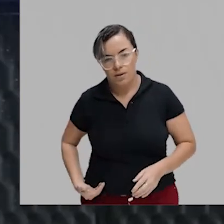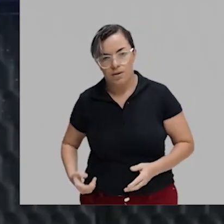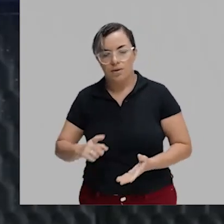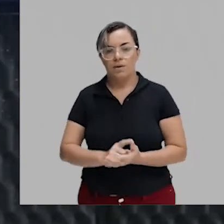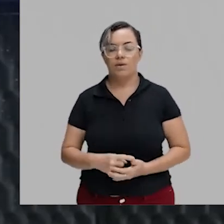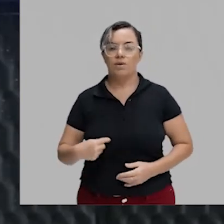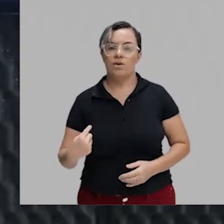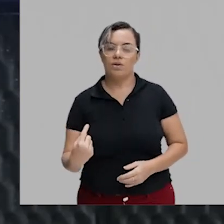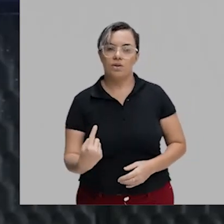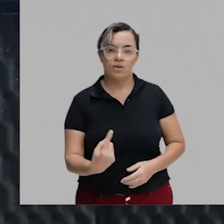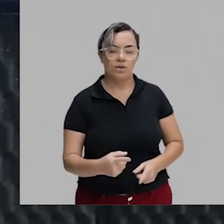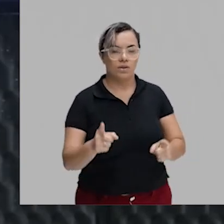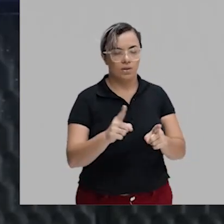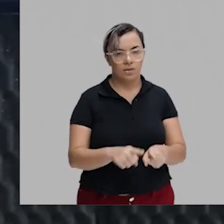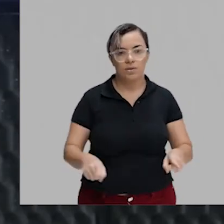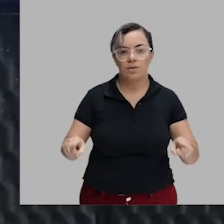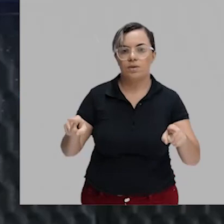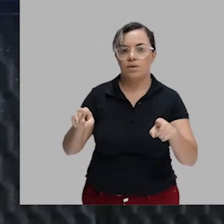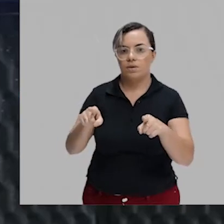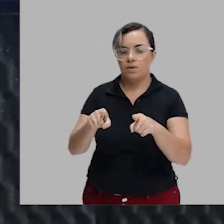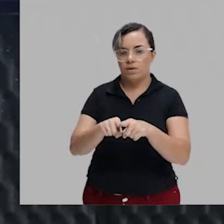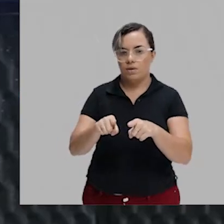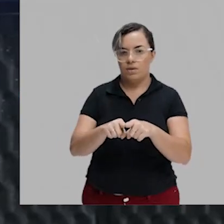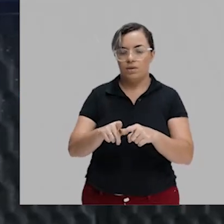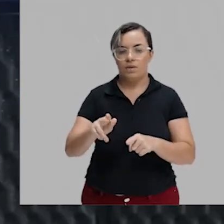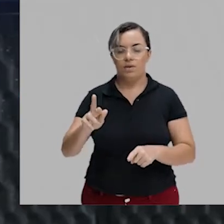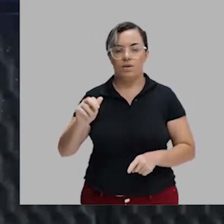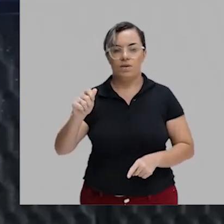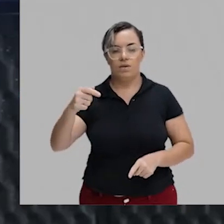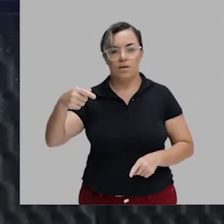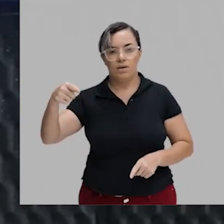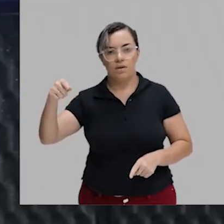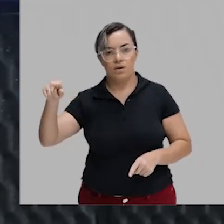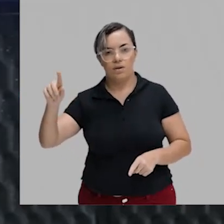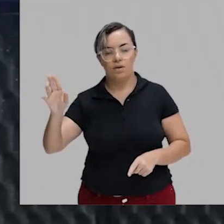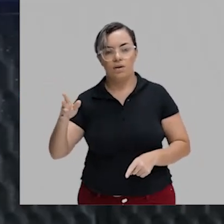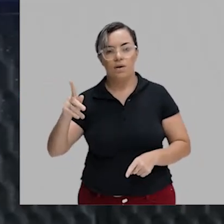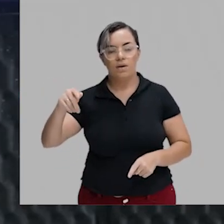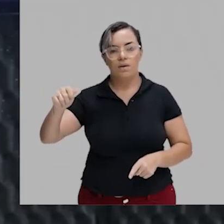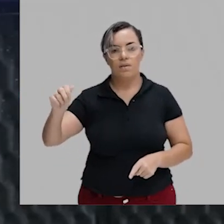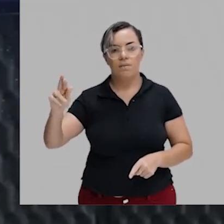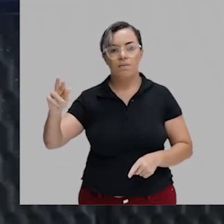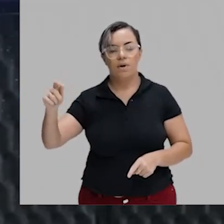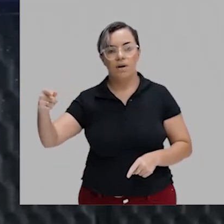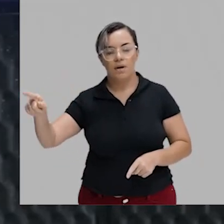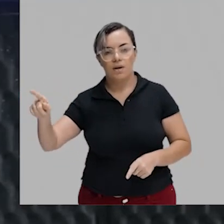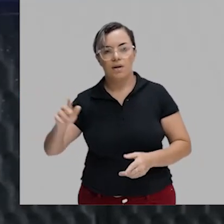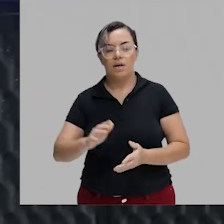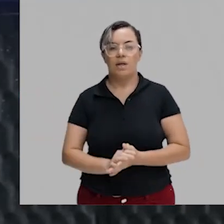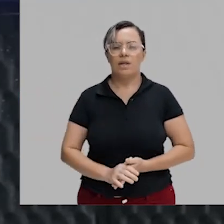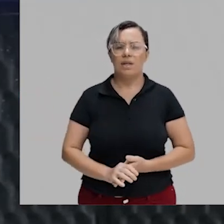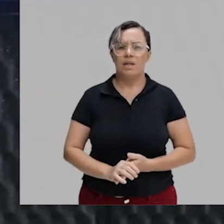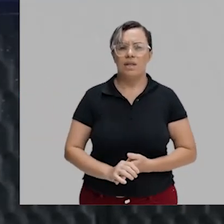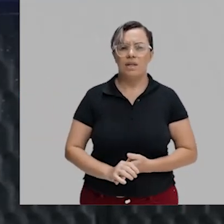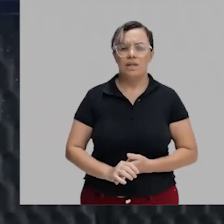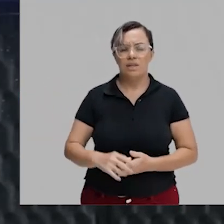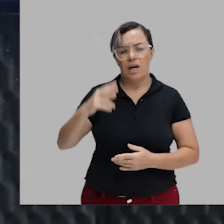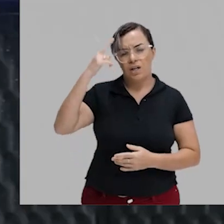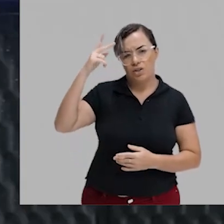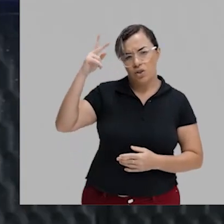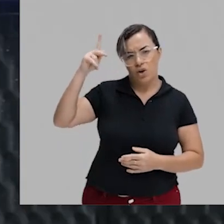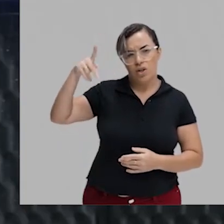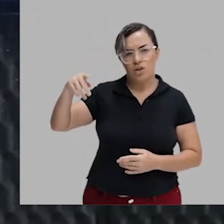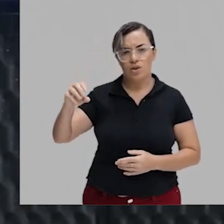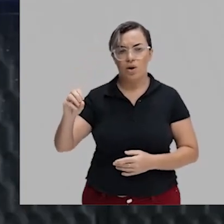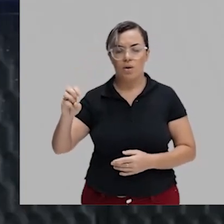também Portugal, a Companhia de Comércio do Grão-Pará e Maranhão, na época de Pombal, que estimulou